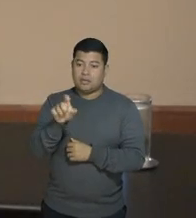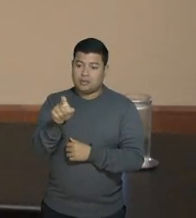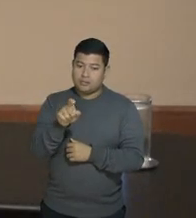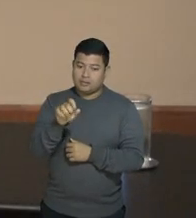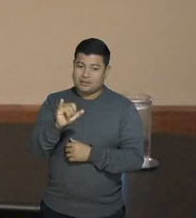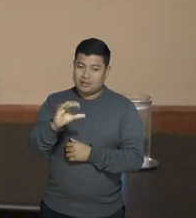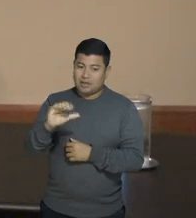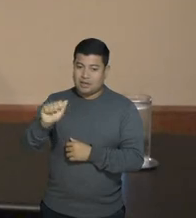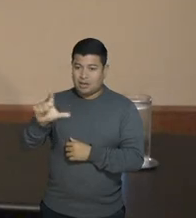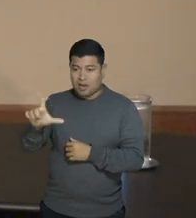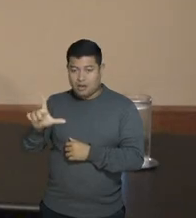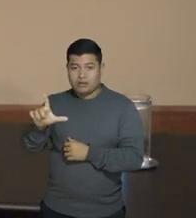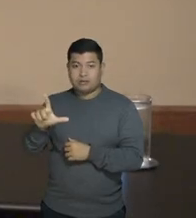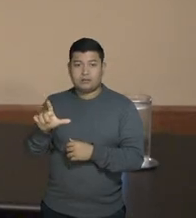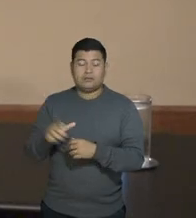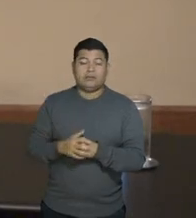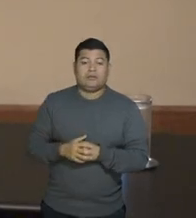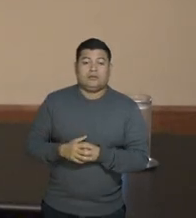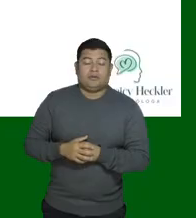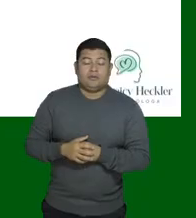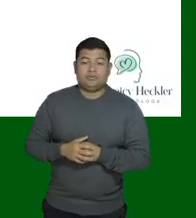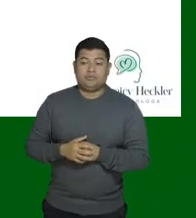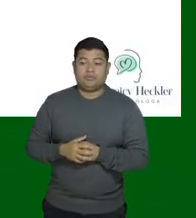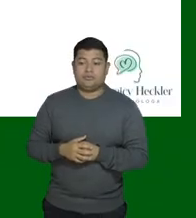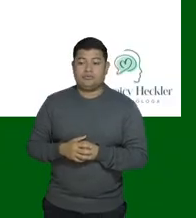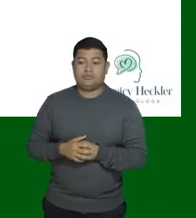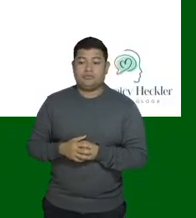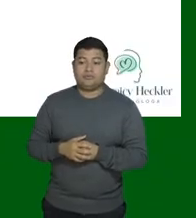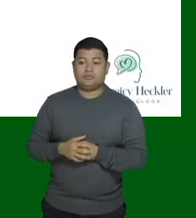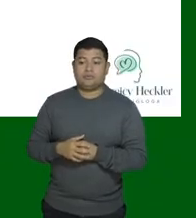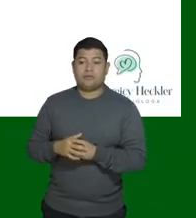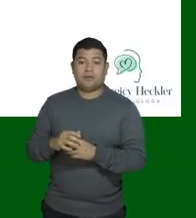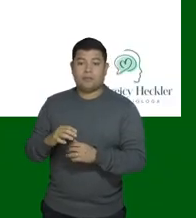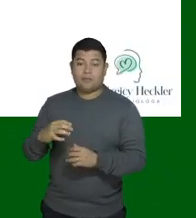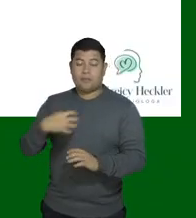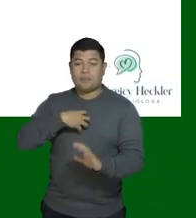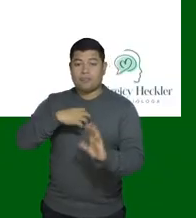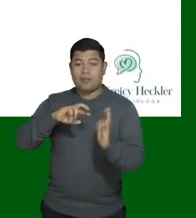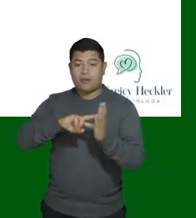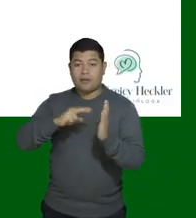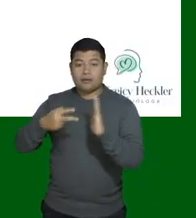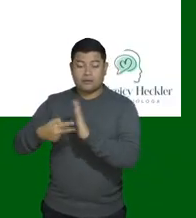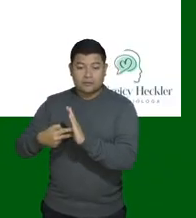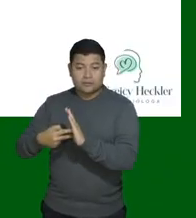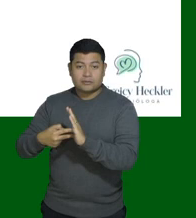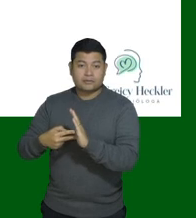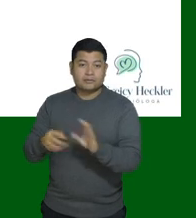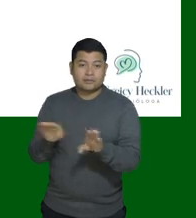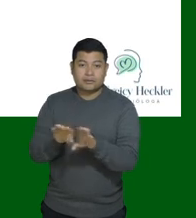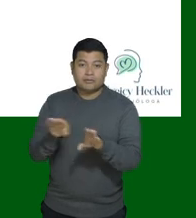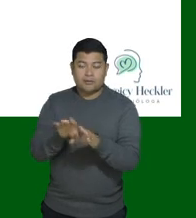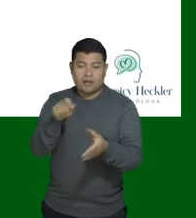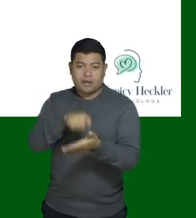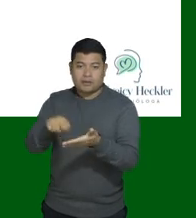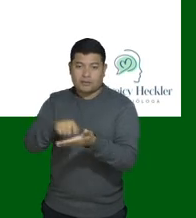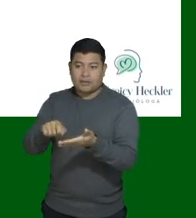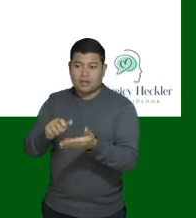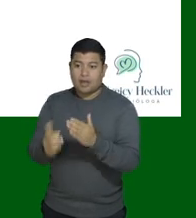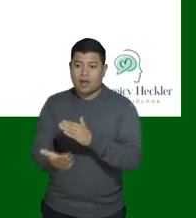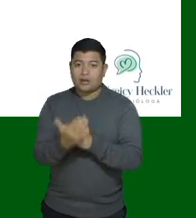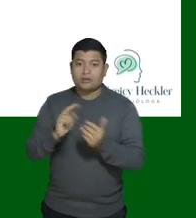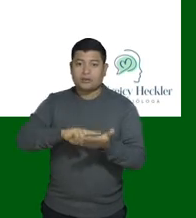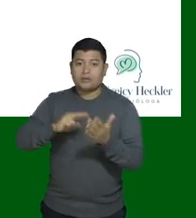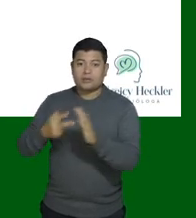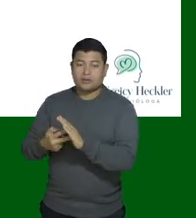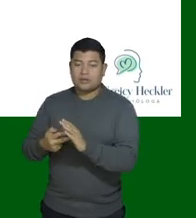semântico e contextual. E a escrita é a capacidade de transformar